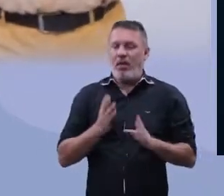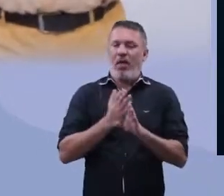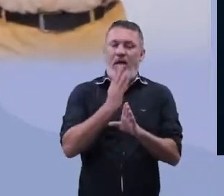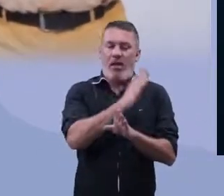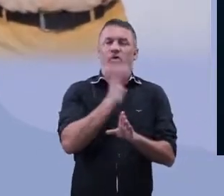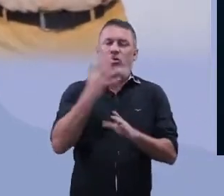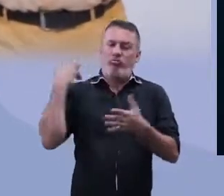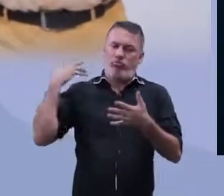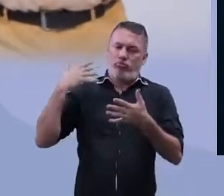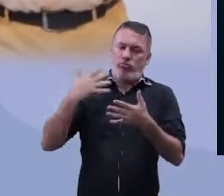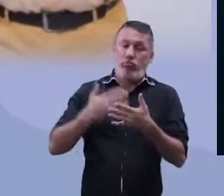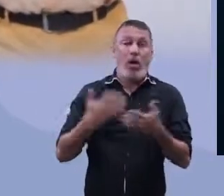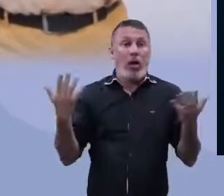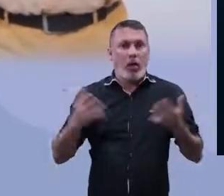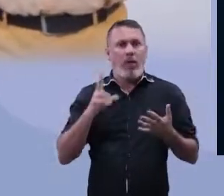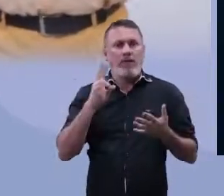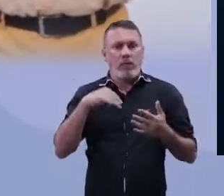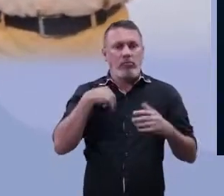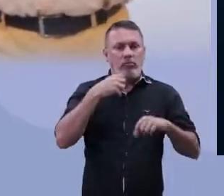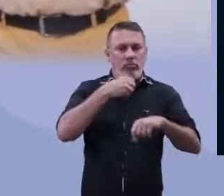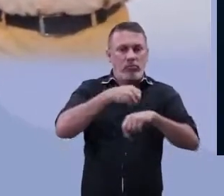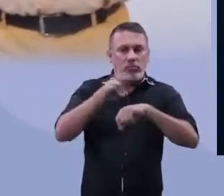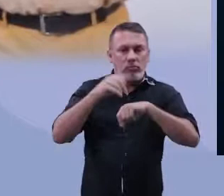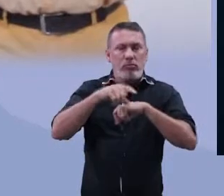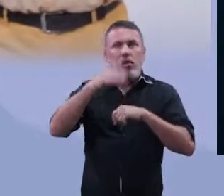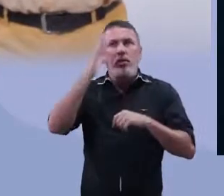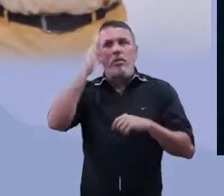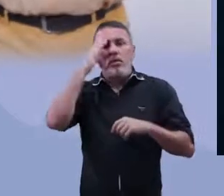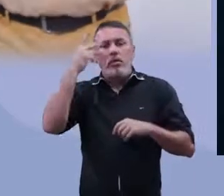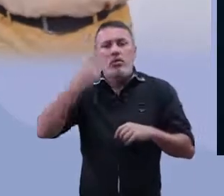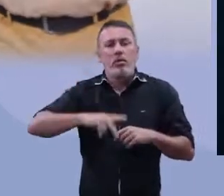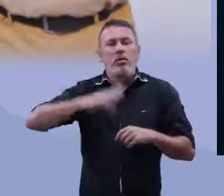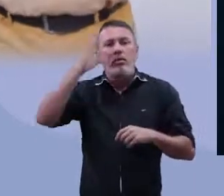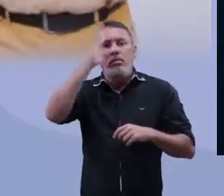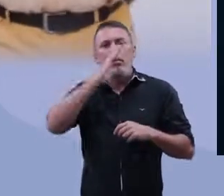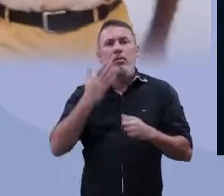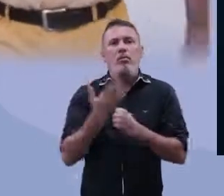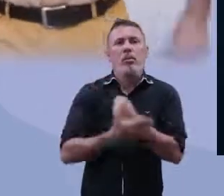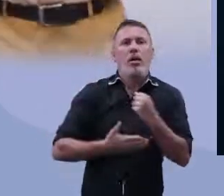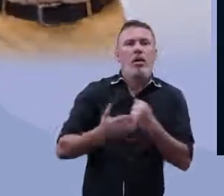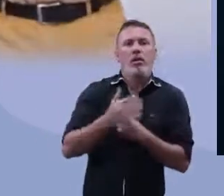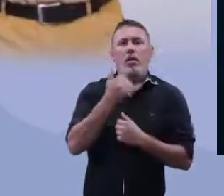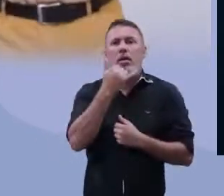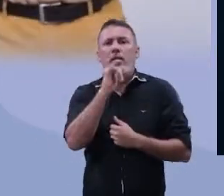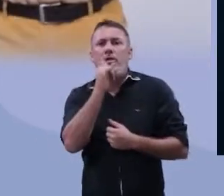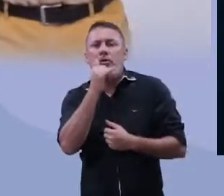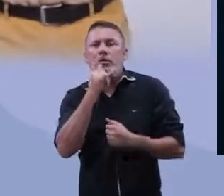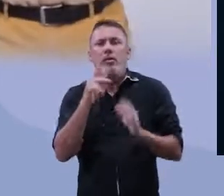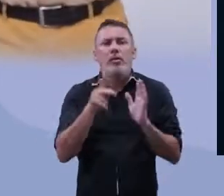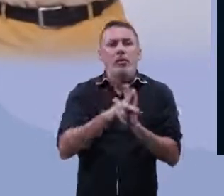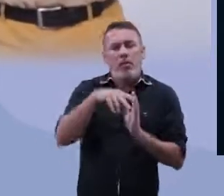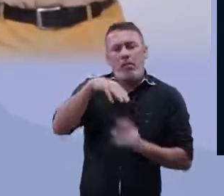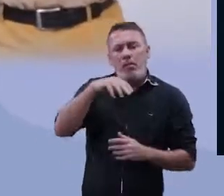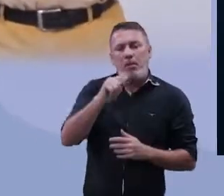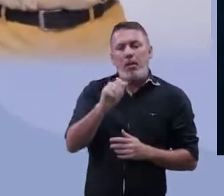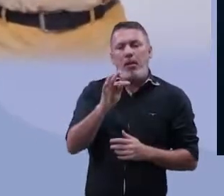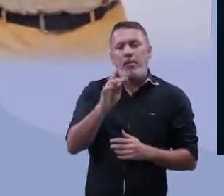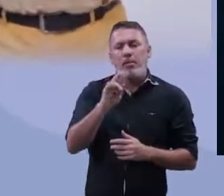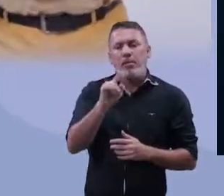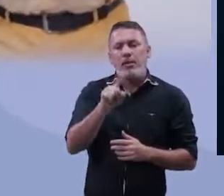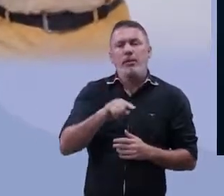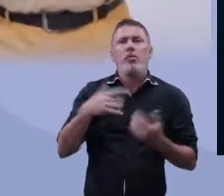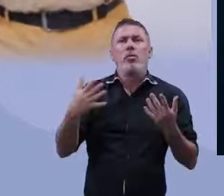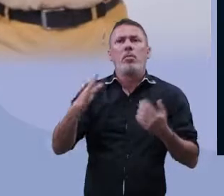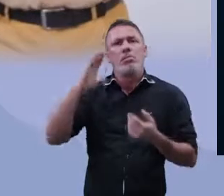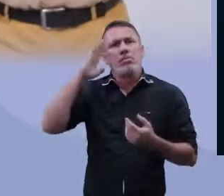nós vamos fazer um apanhado da nossa matriz energética, ou seja, quais são as principais